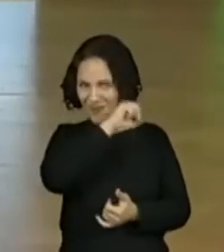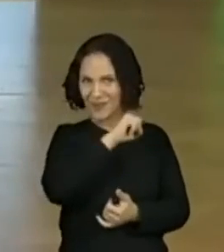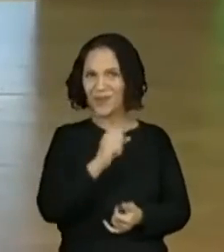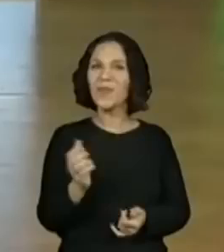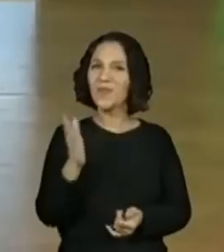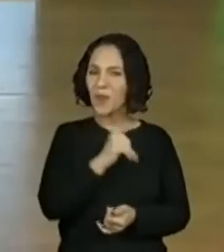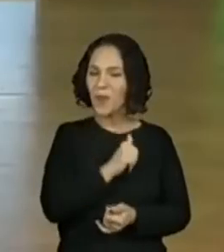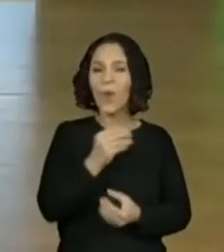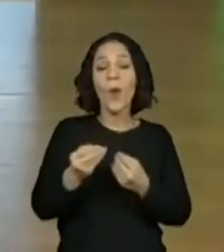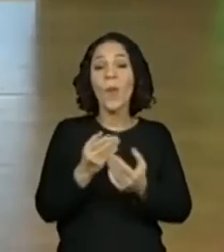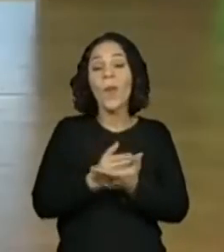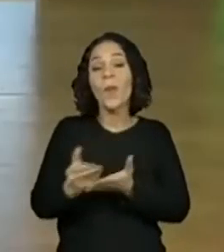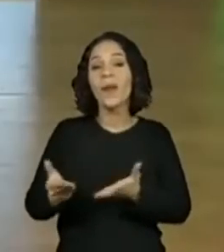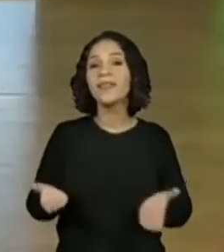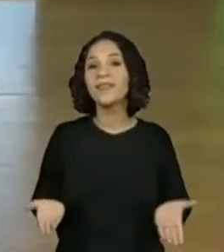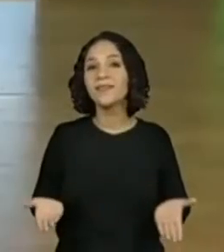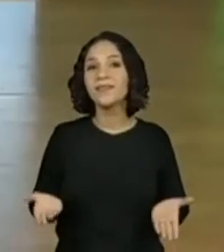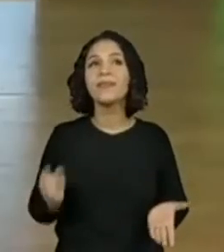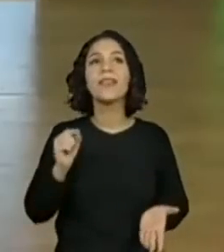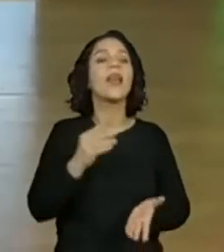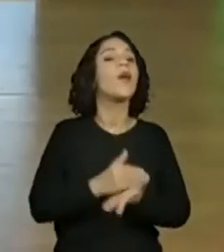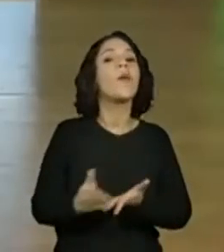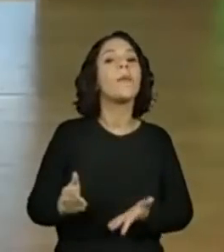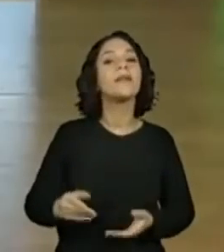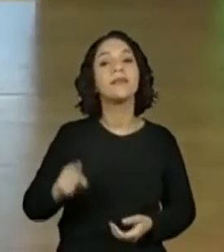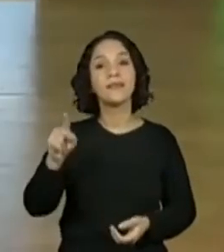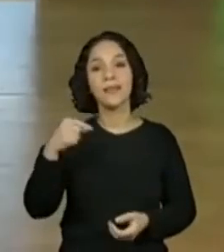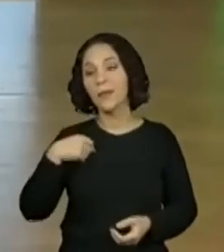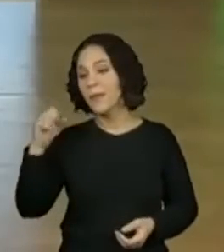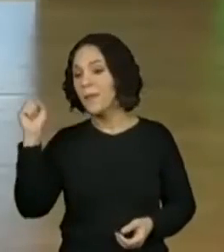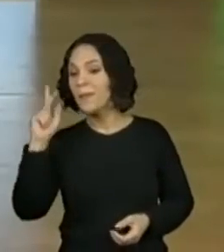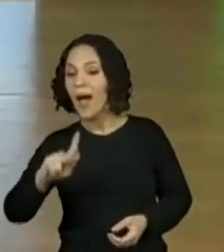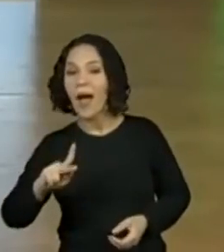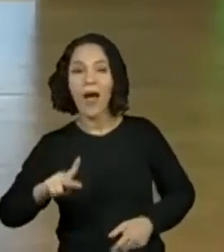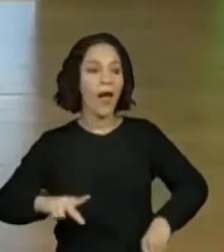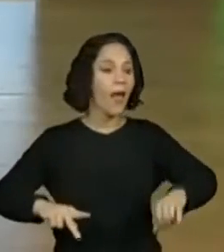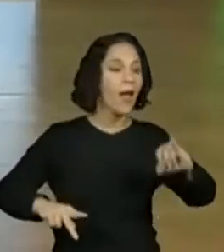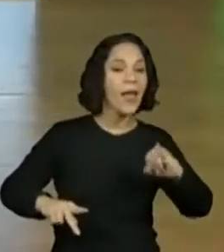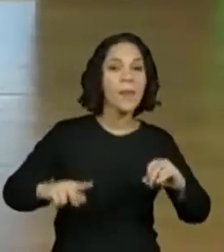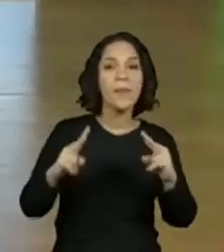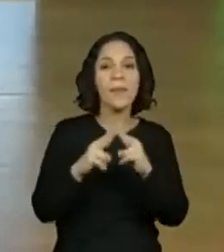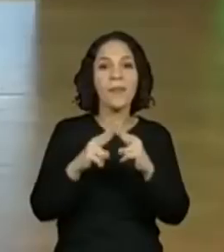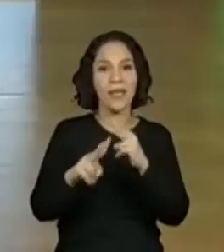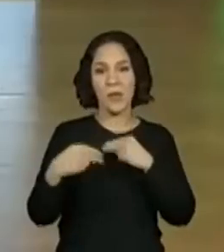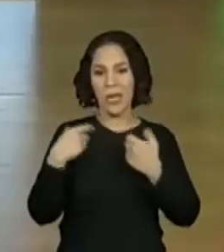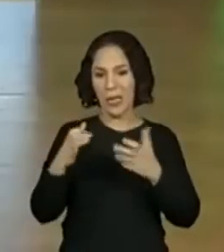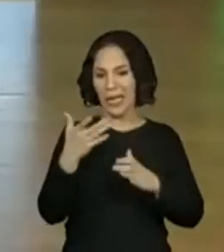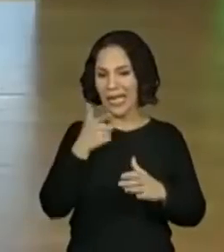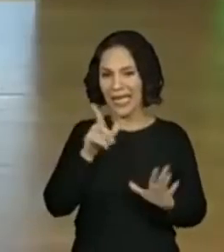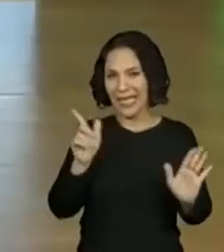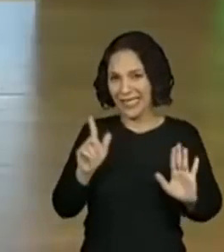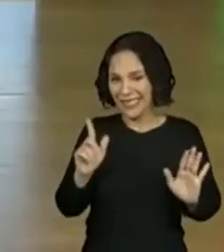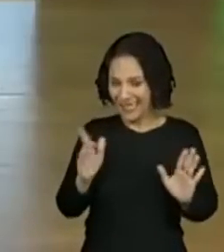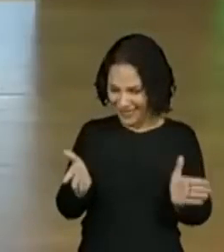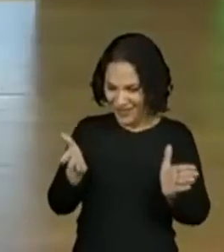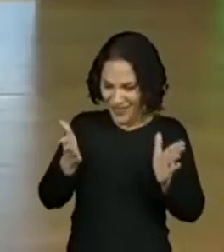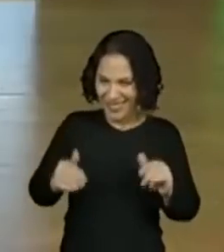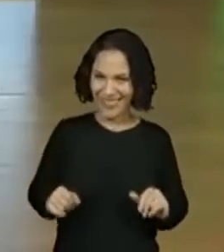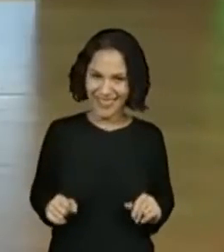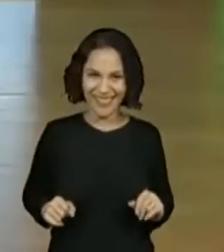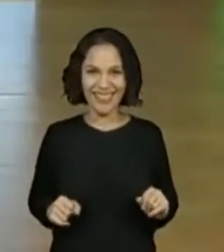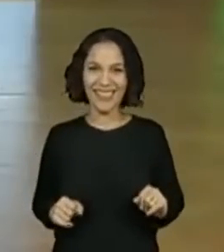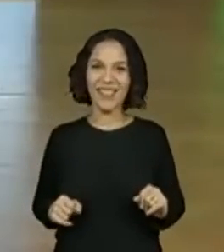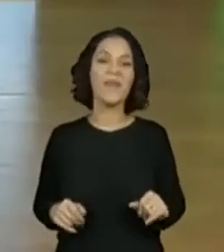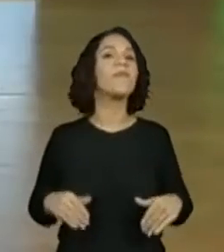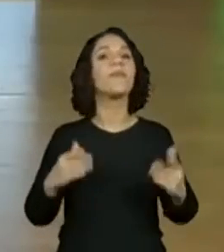que a gente começa? E aí? Quem começa? Par ou ímpar? Par ou ímpar. Quero ganhar, não. Vamos lá. Então,